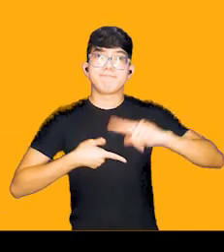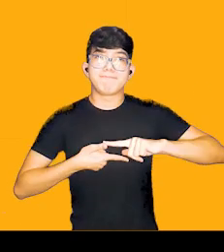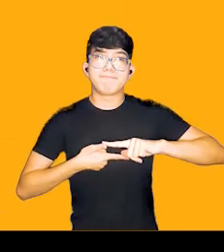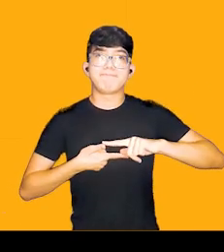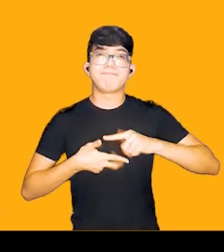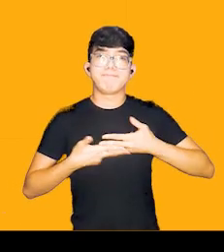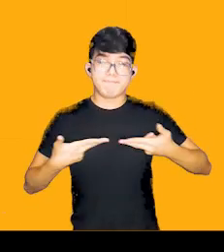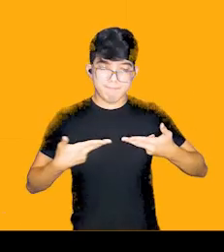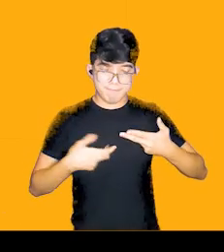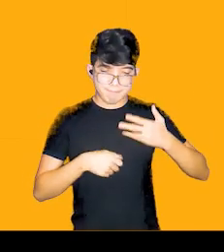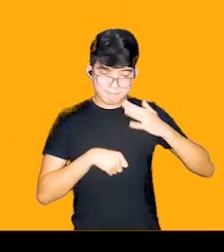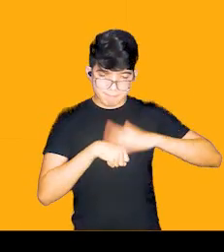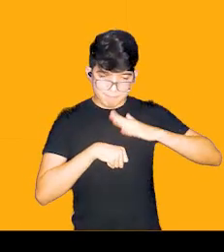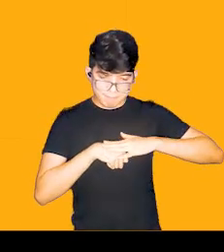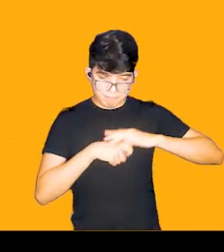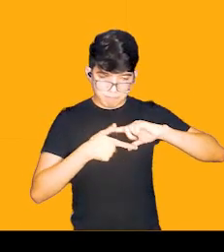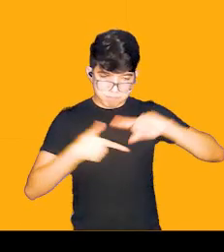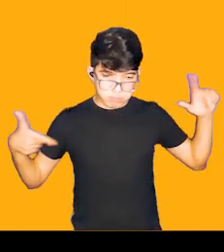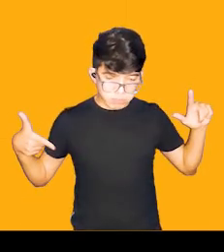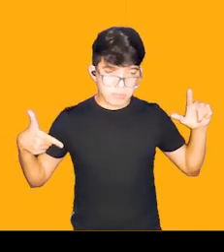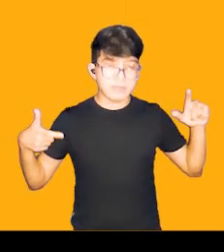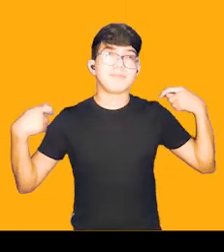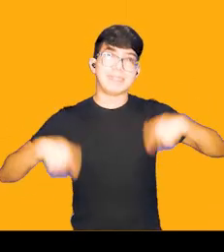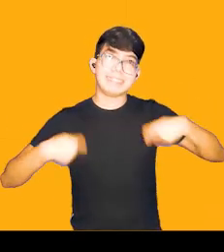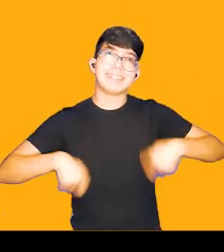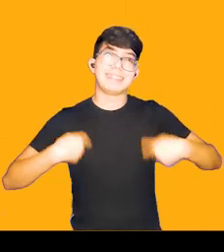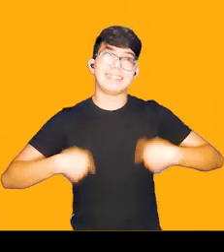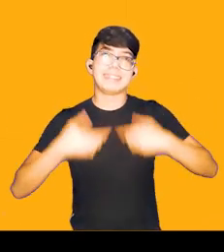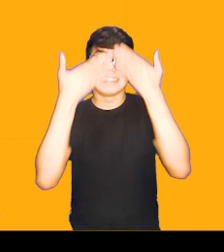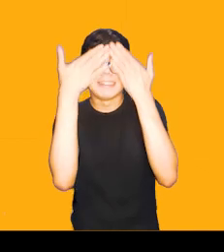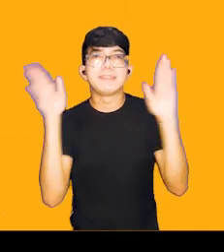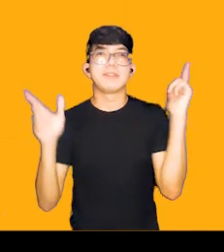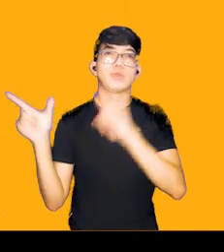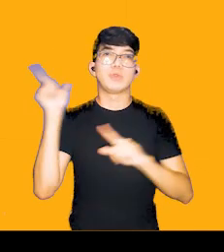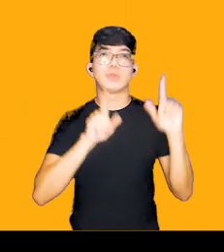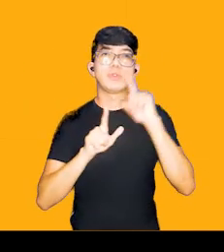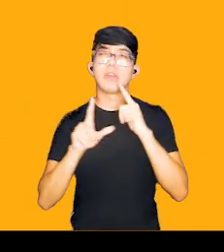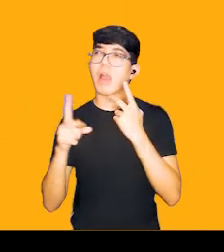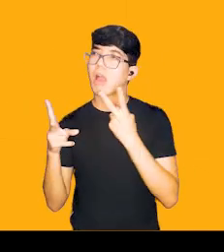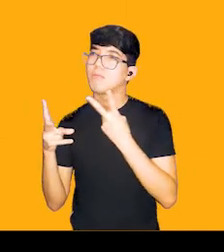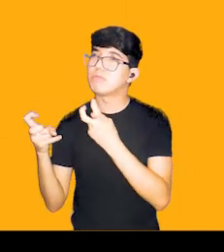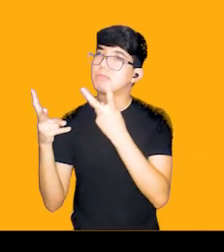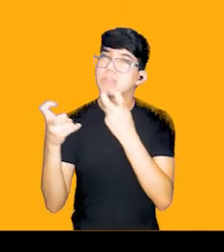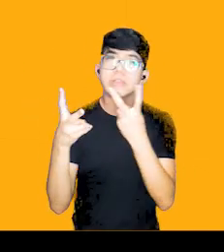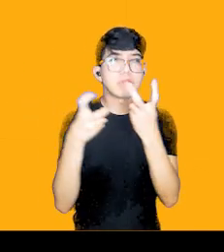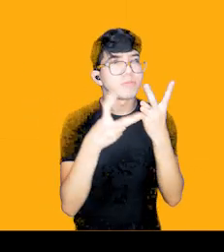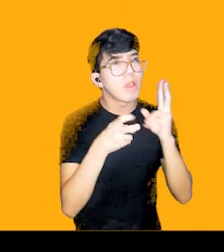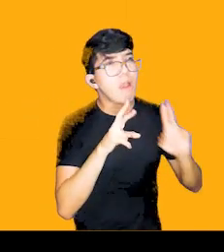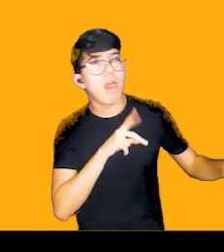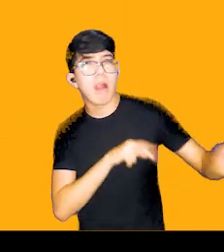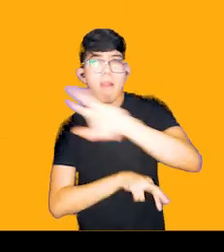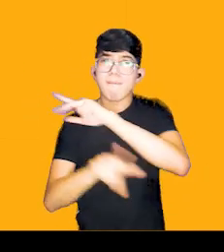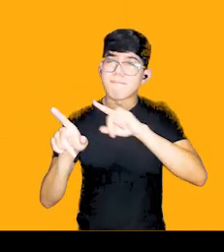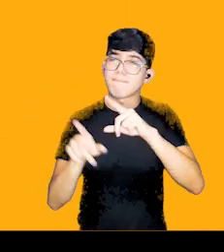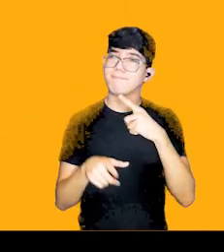olhar pessoal, guardado e tal, eu acho que permanece o mesmo. Mas a maneira com que você olha para cada